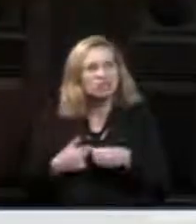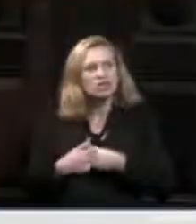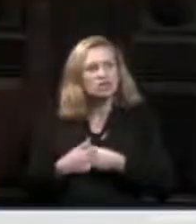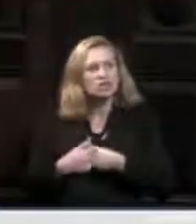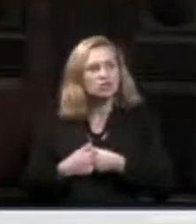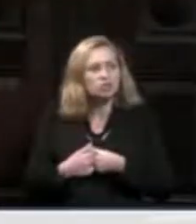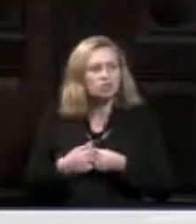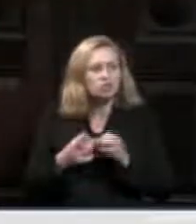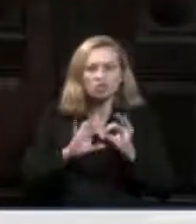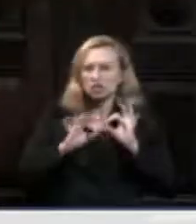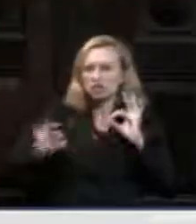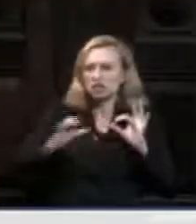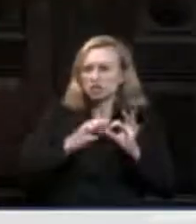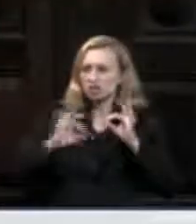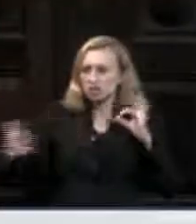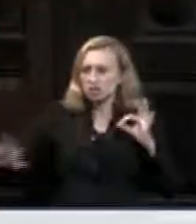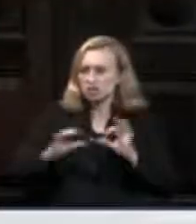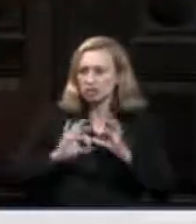estanques.